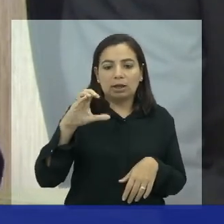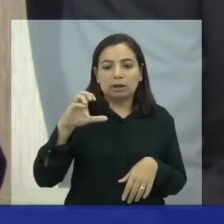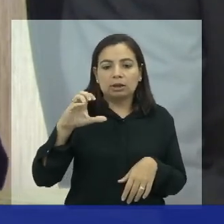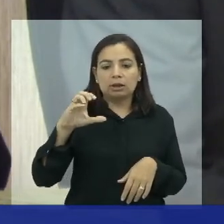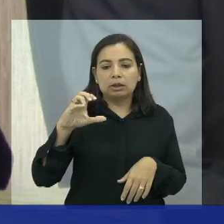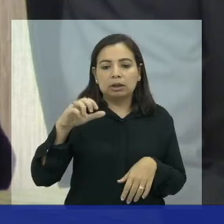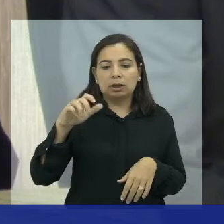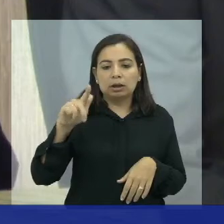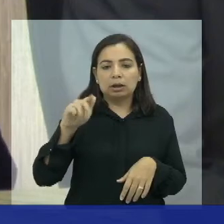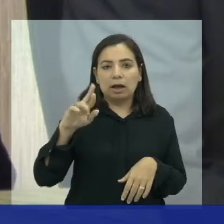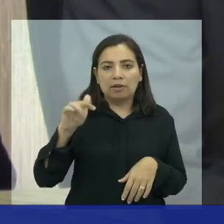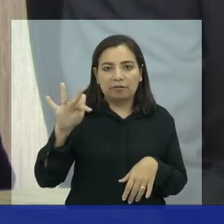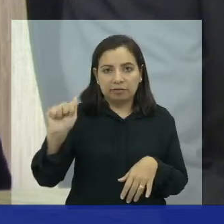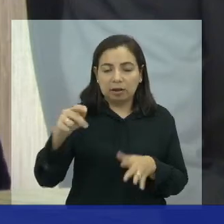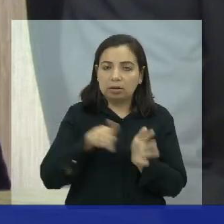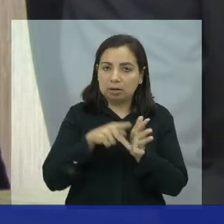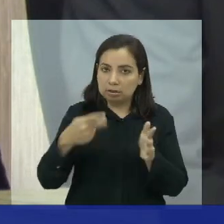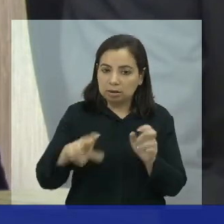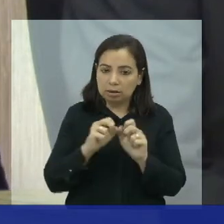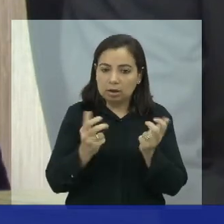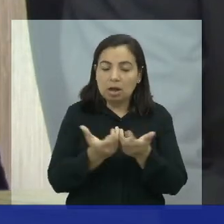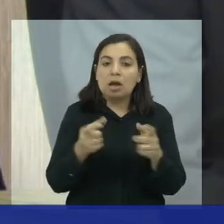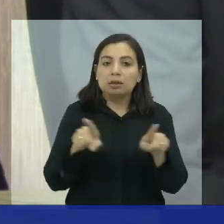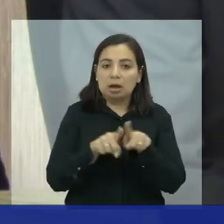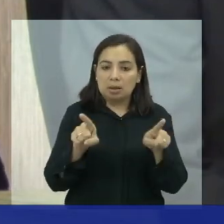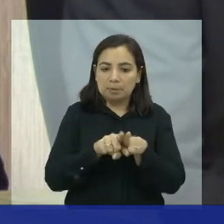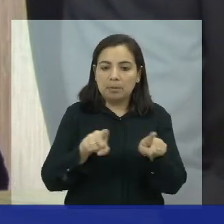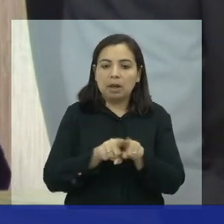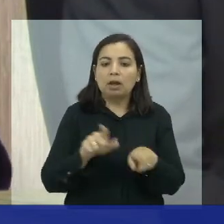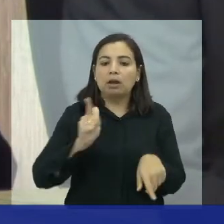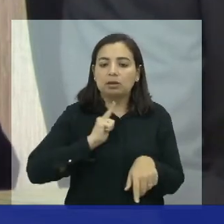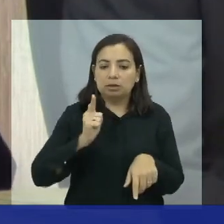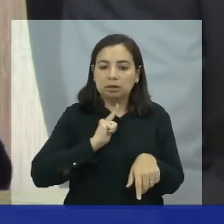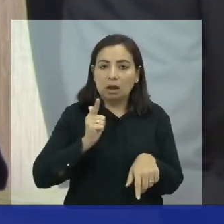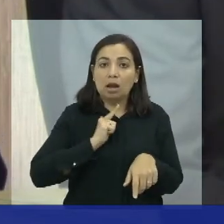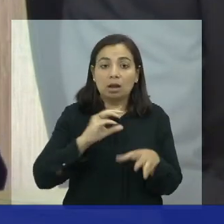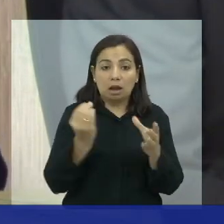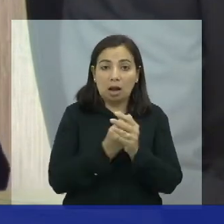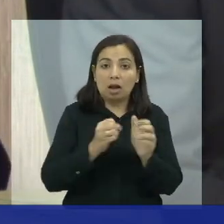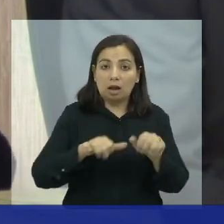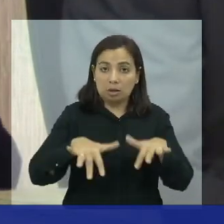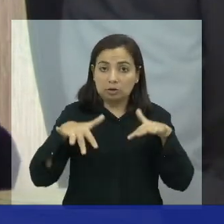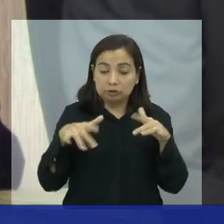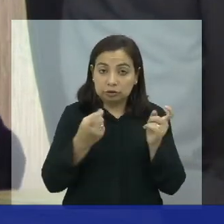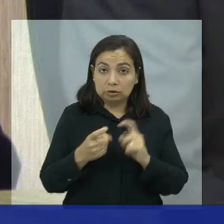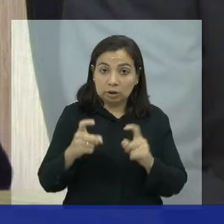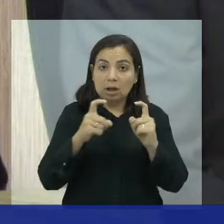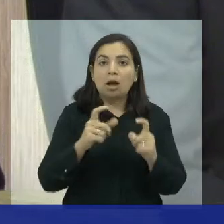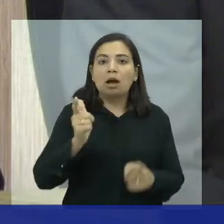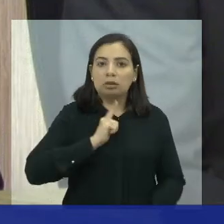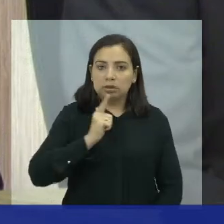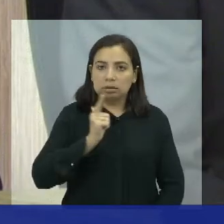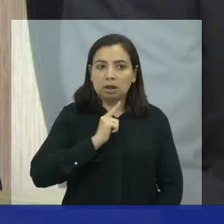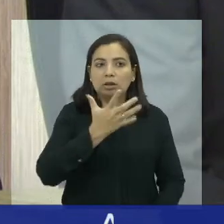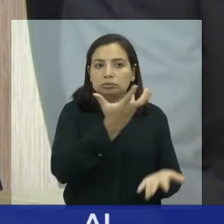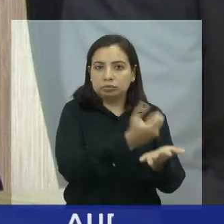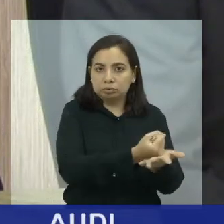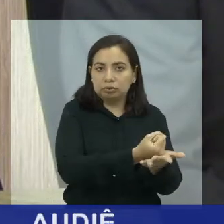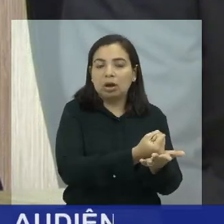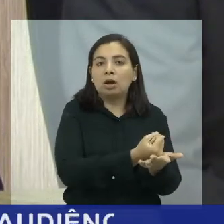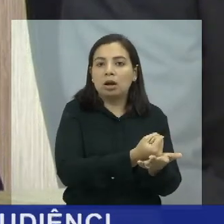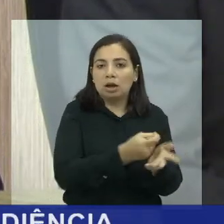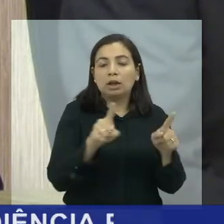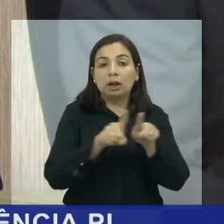Municipal. Temos também os arquivos das audiências públicas que estão registrados no YouTube da